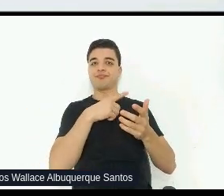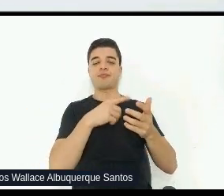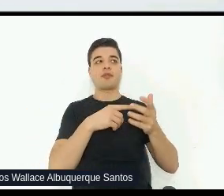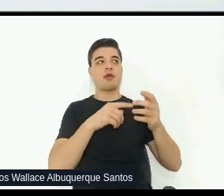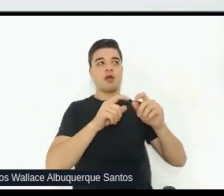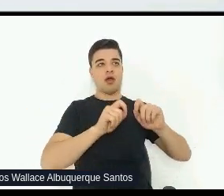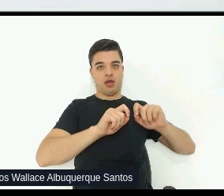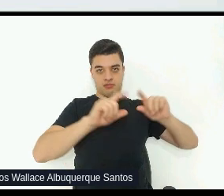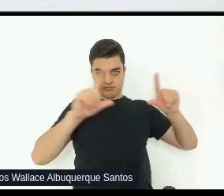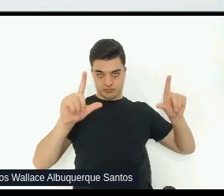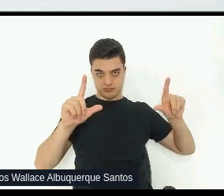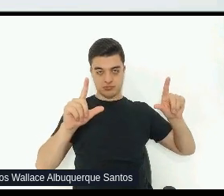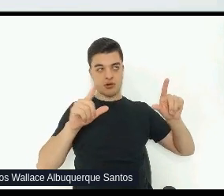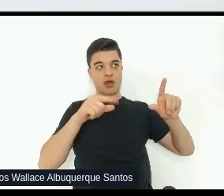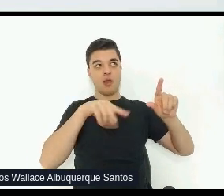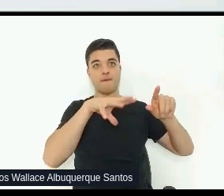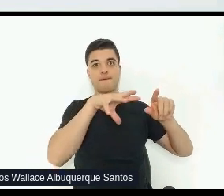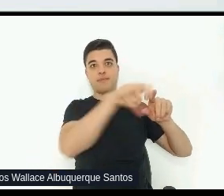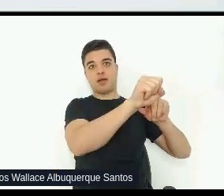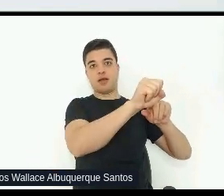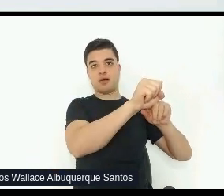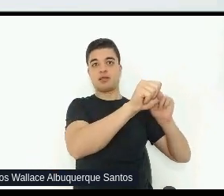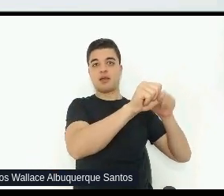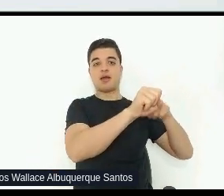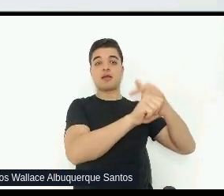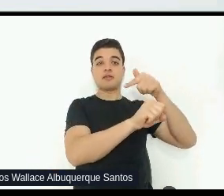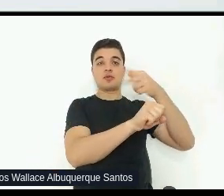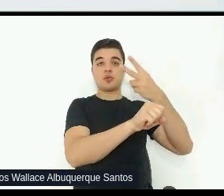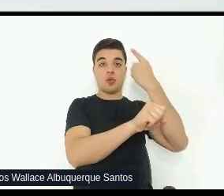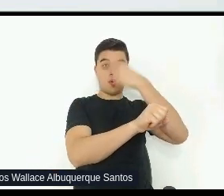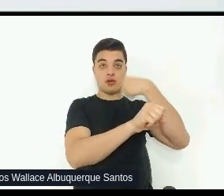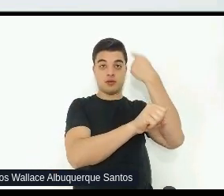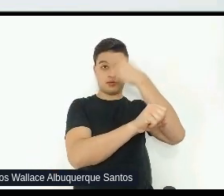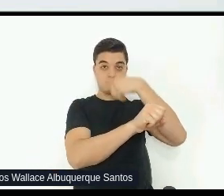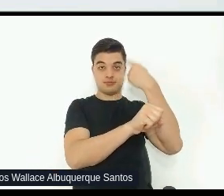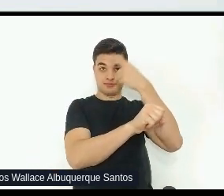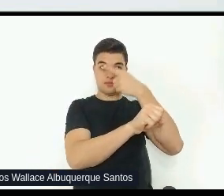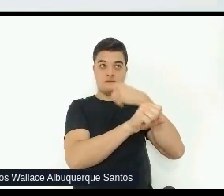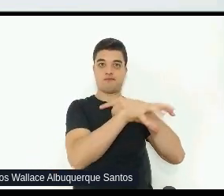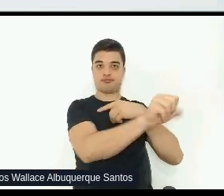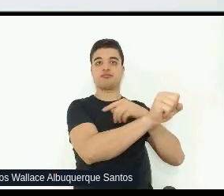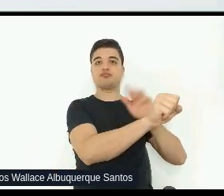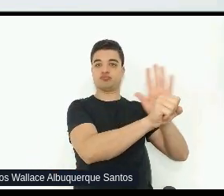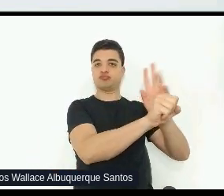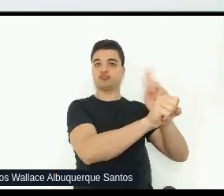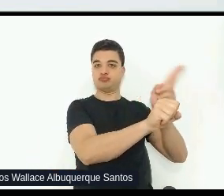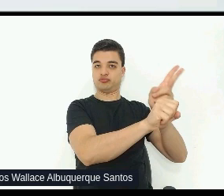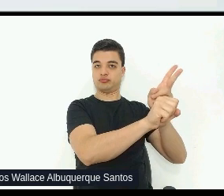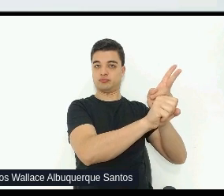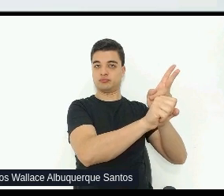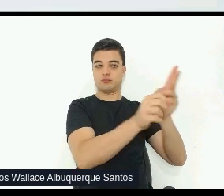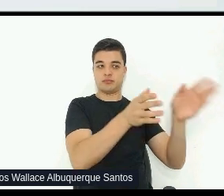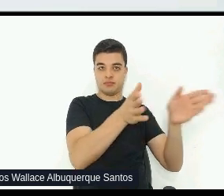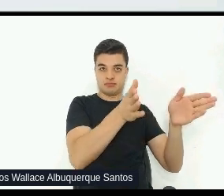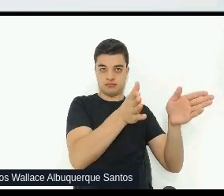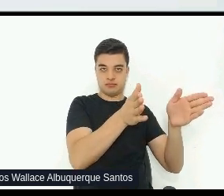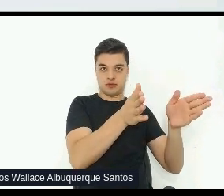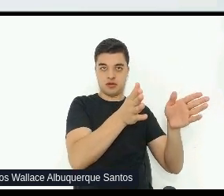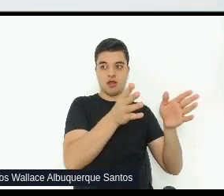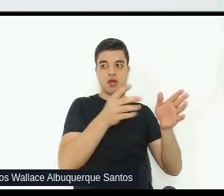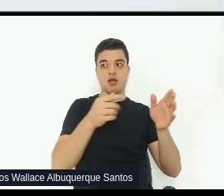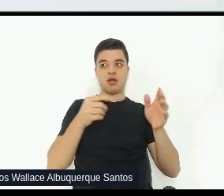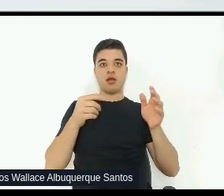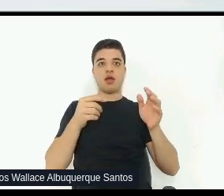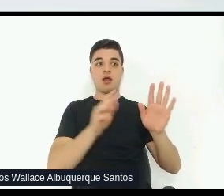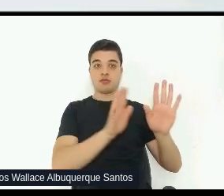por 72 horas. Então, ele permite que o usuário tenha aquele tempo, ele consiga realizar a sua